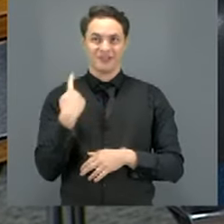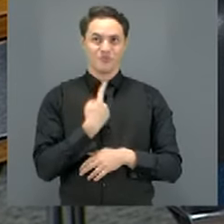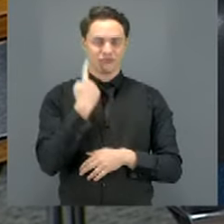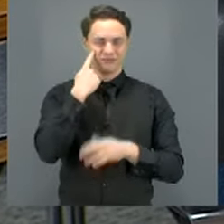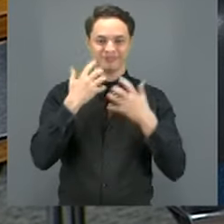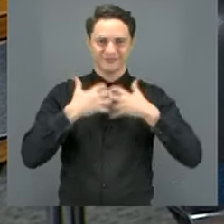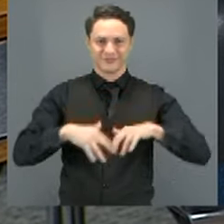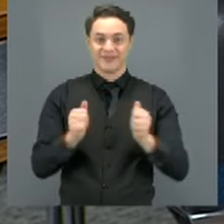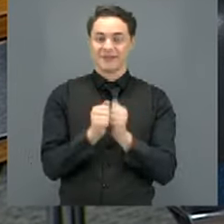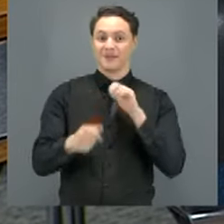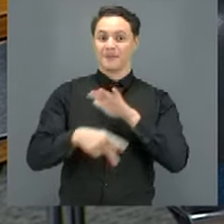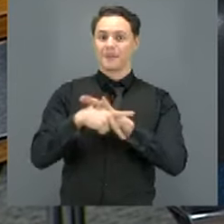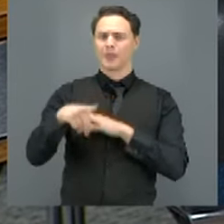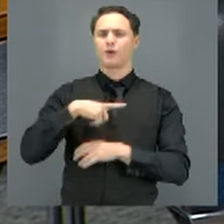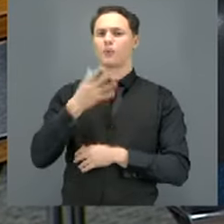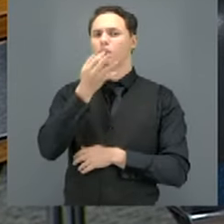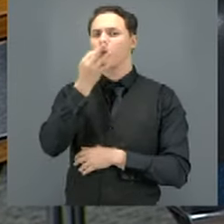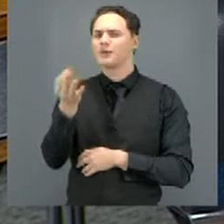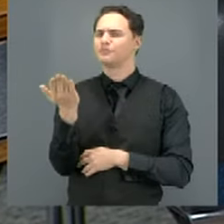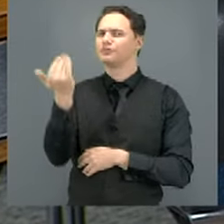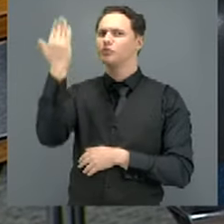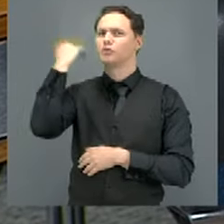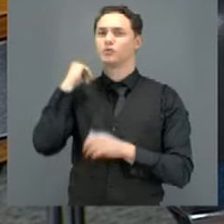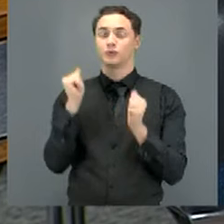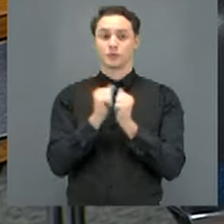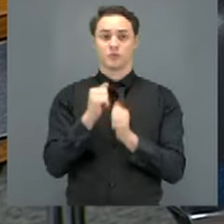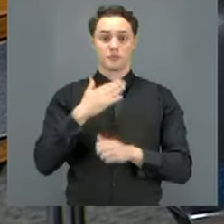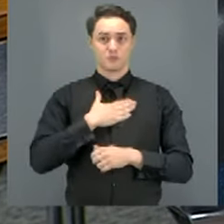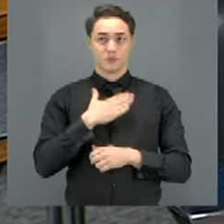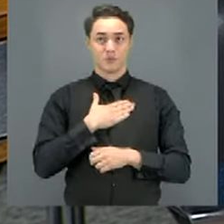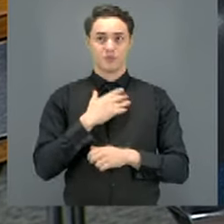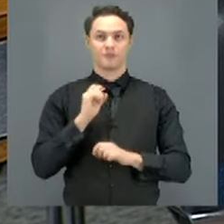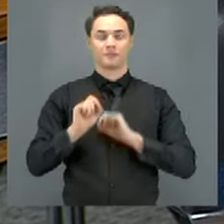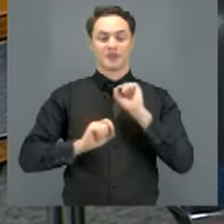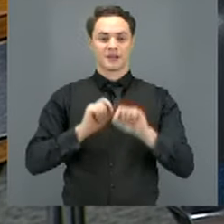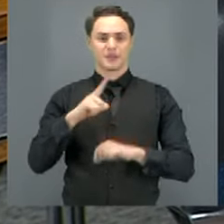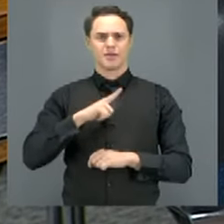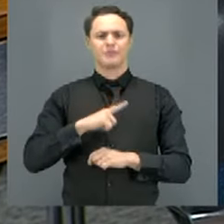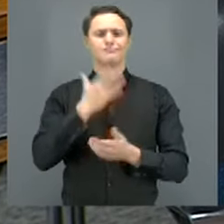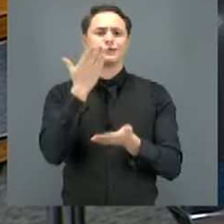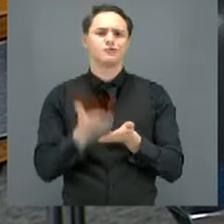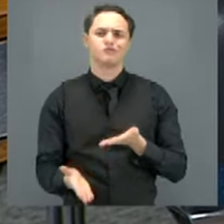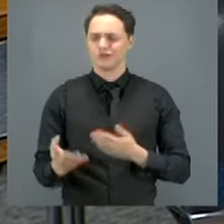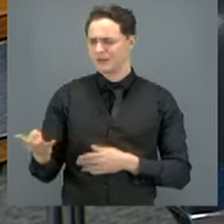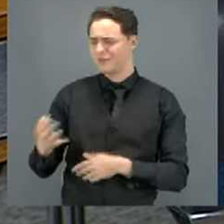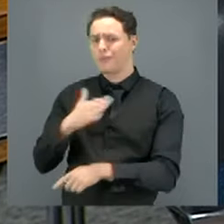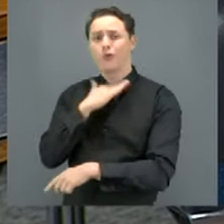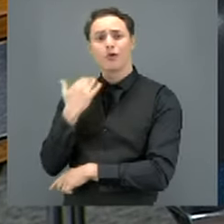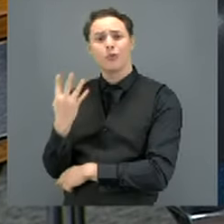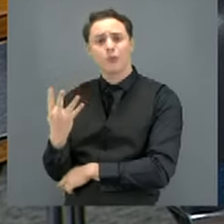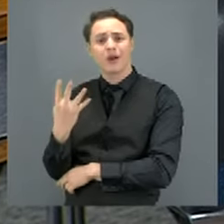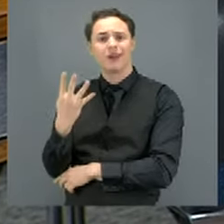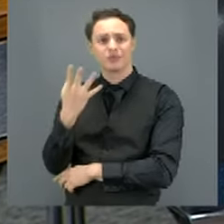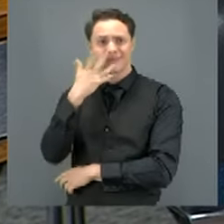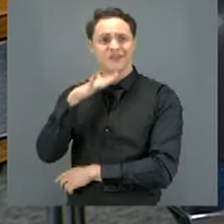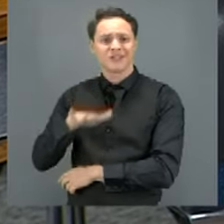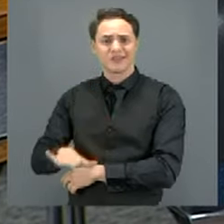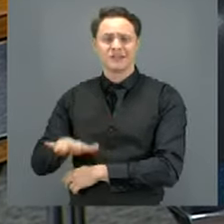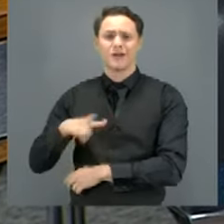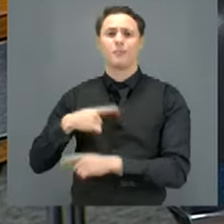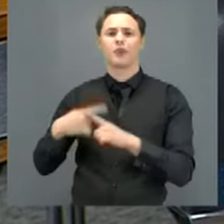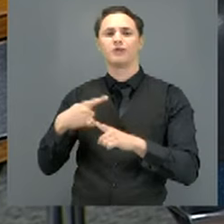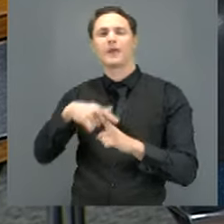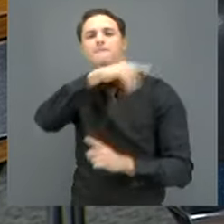Só não é nossa zona. É verdade. Estavam comentando outro dia comigo que perderam 4 crianças, né? Com